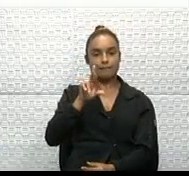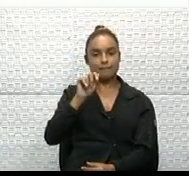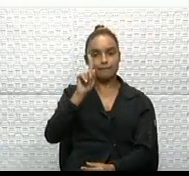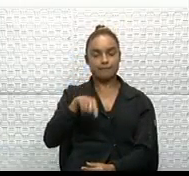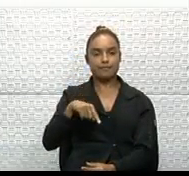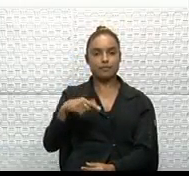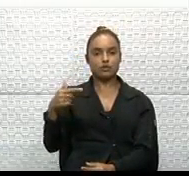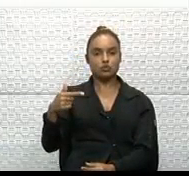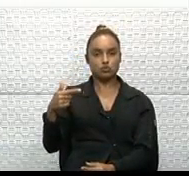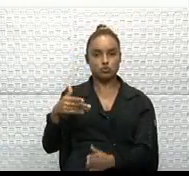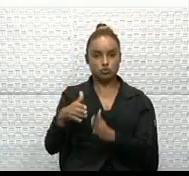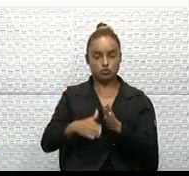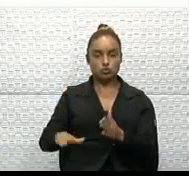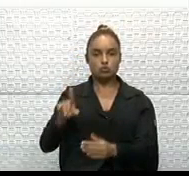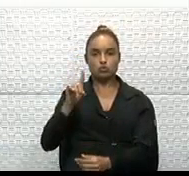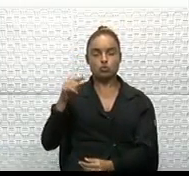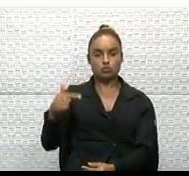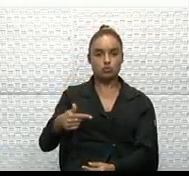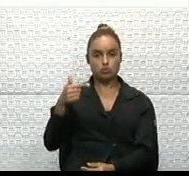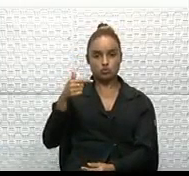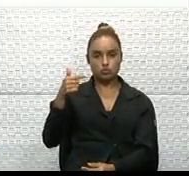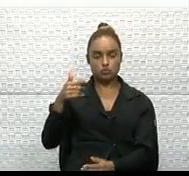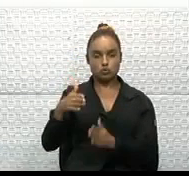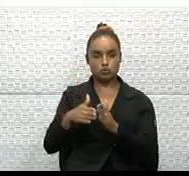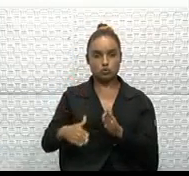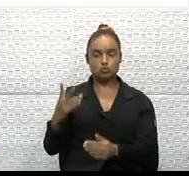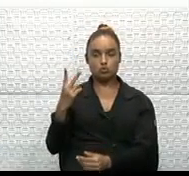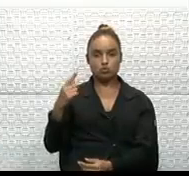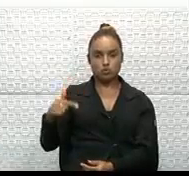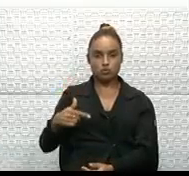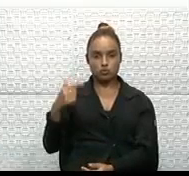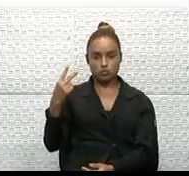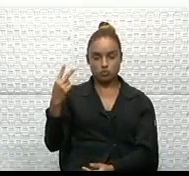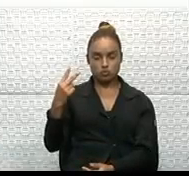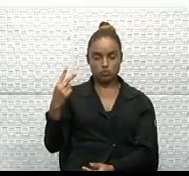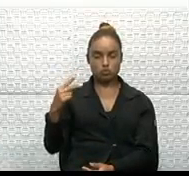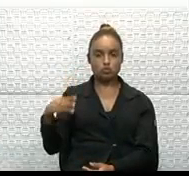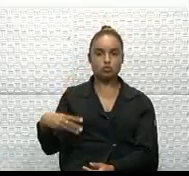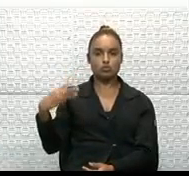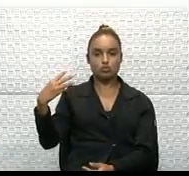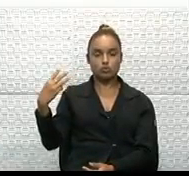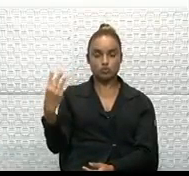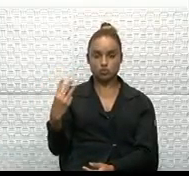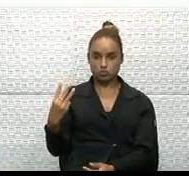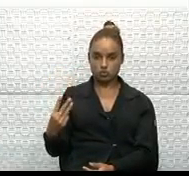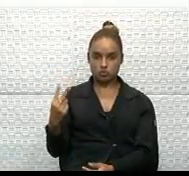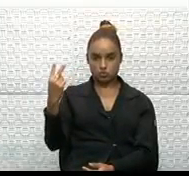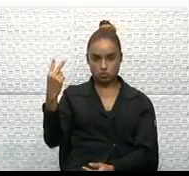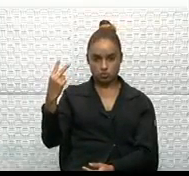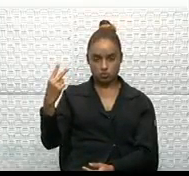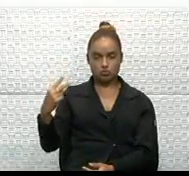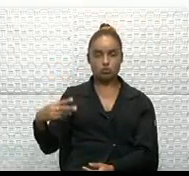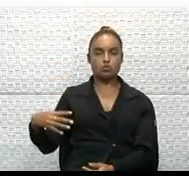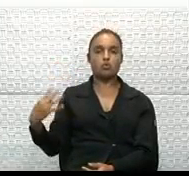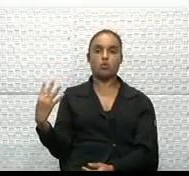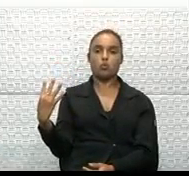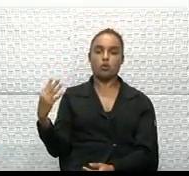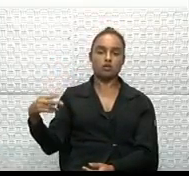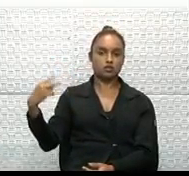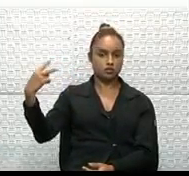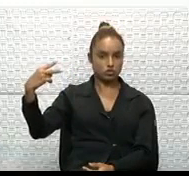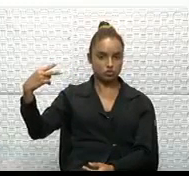eu faço 1 ao quadrado, 2 ao quadrado, 3 ao quadrado, 4 ao quadrado.